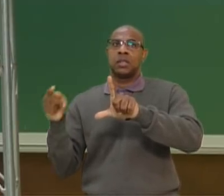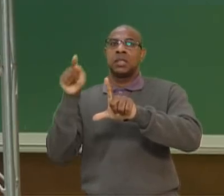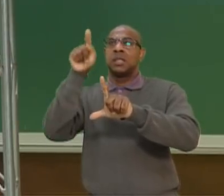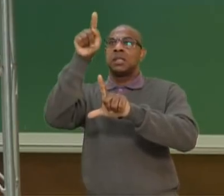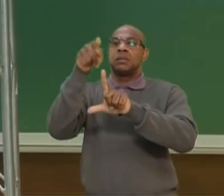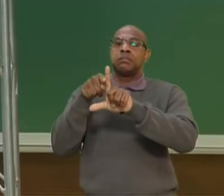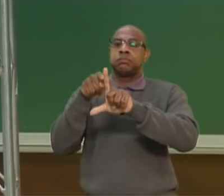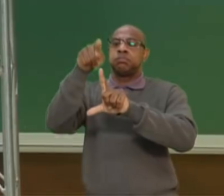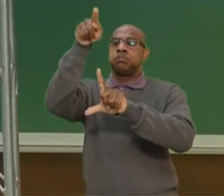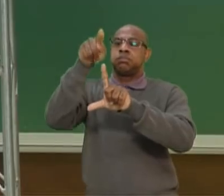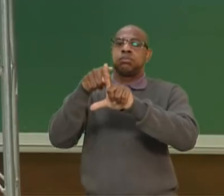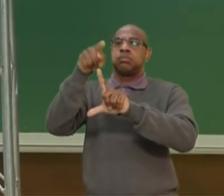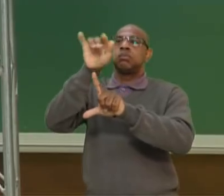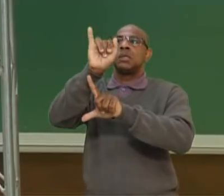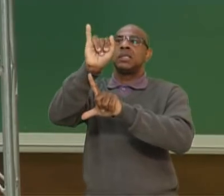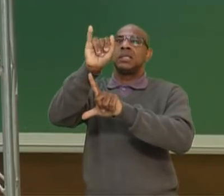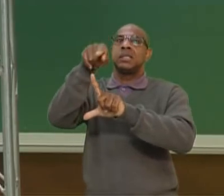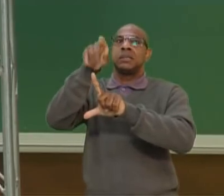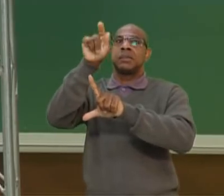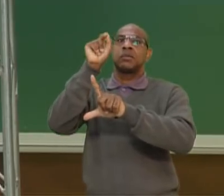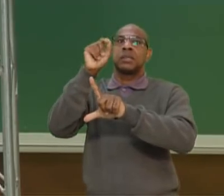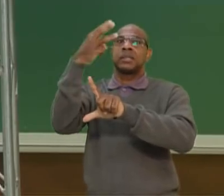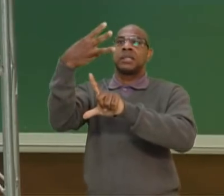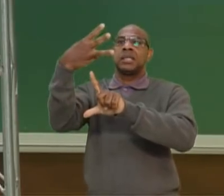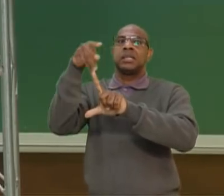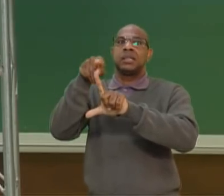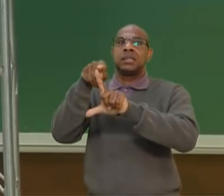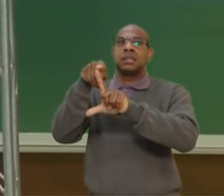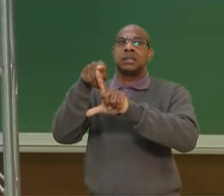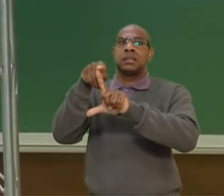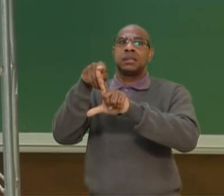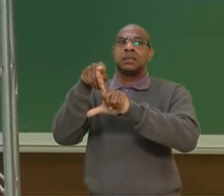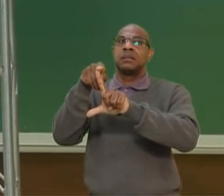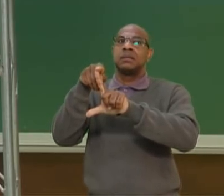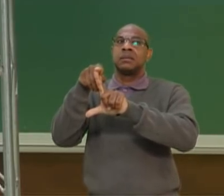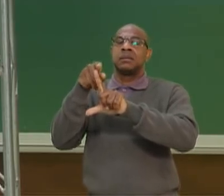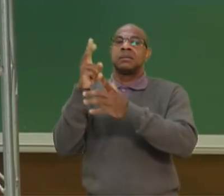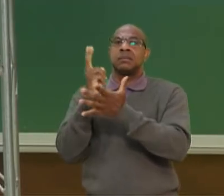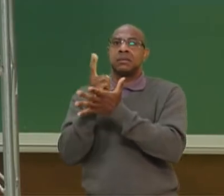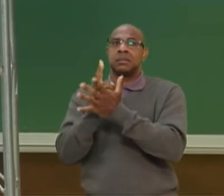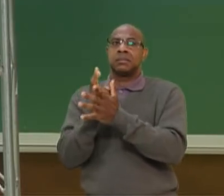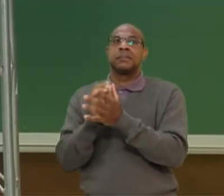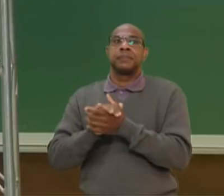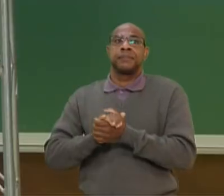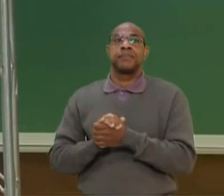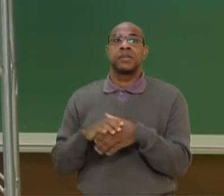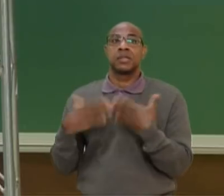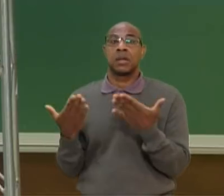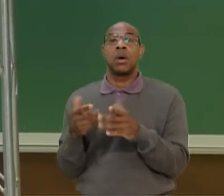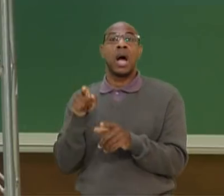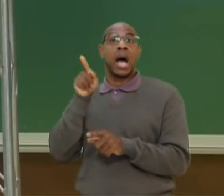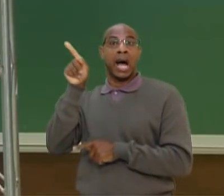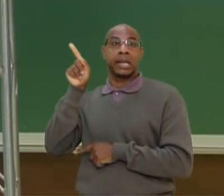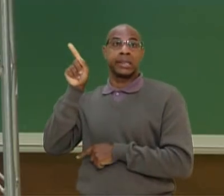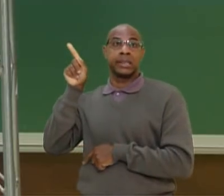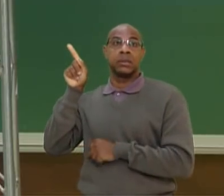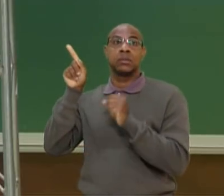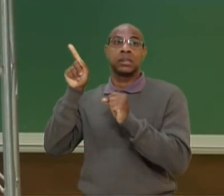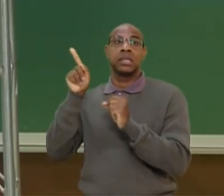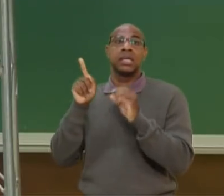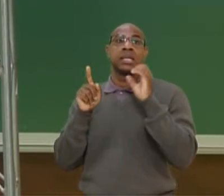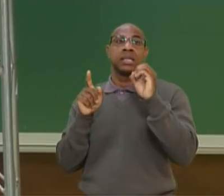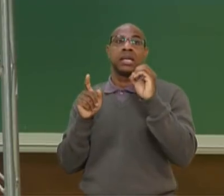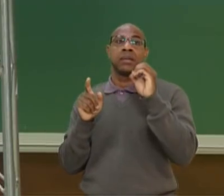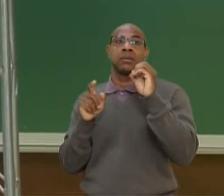Então, sempre um vetor, ele vai ter uma origem e a extremidade, tá? Nesse caso, 0,